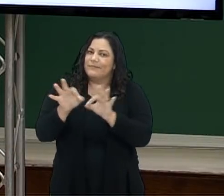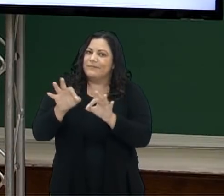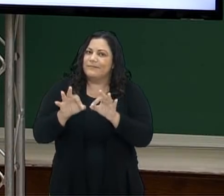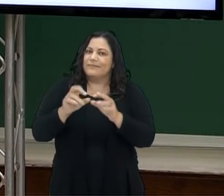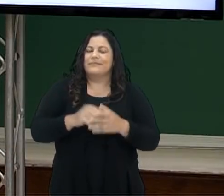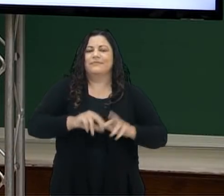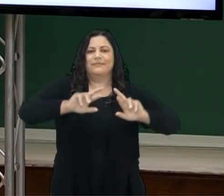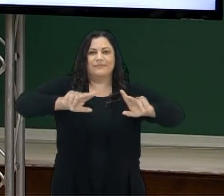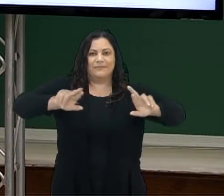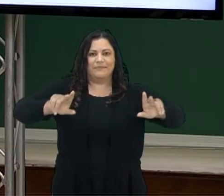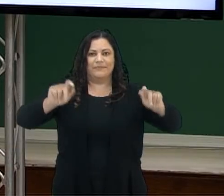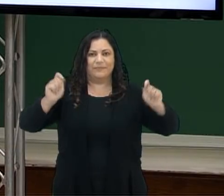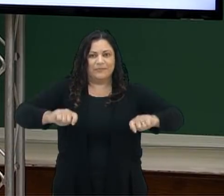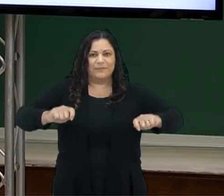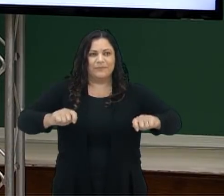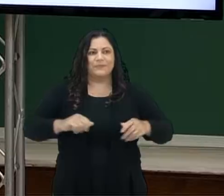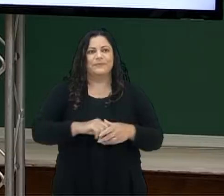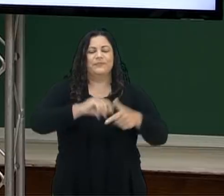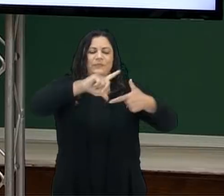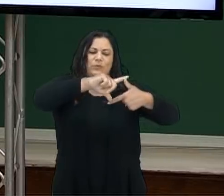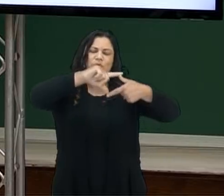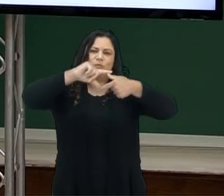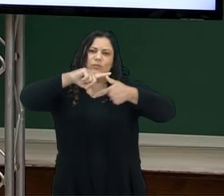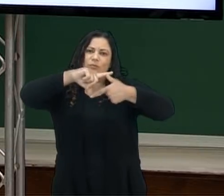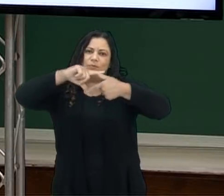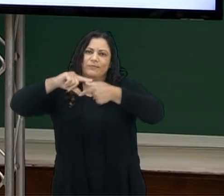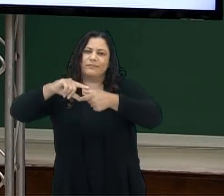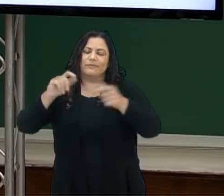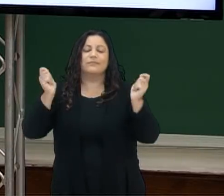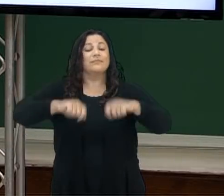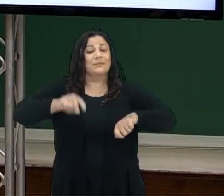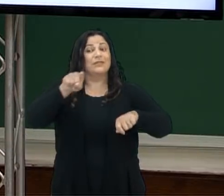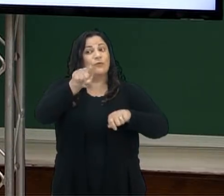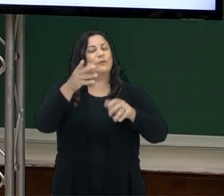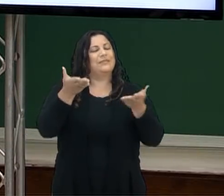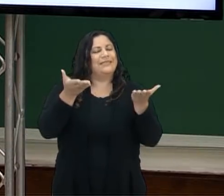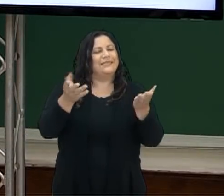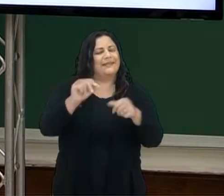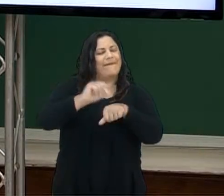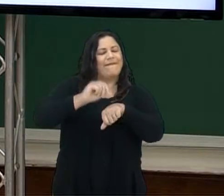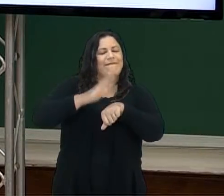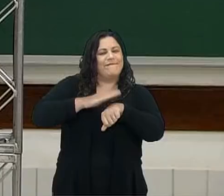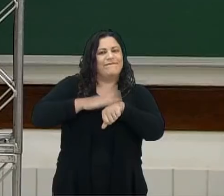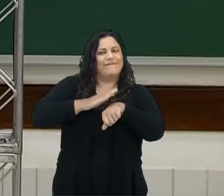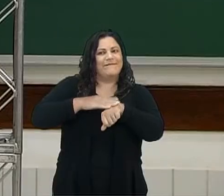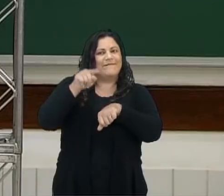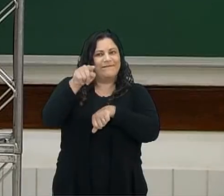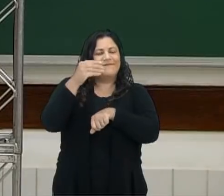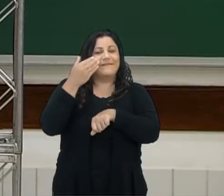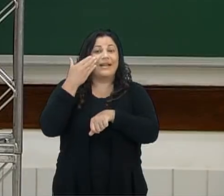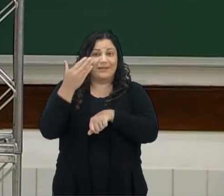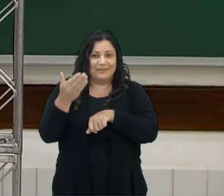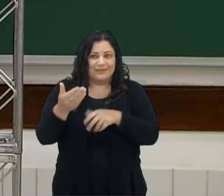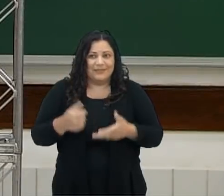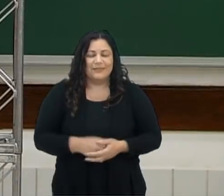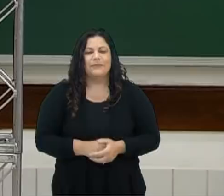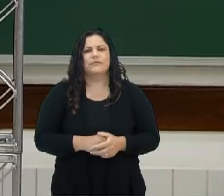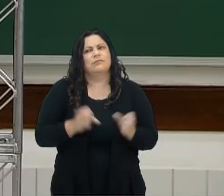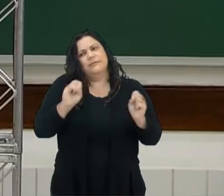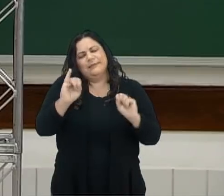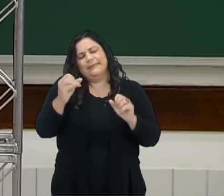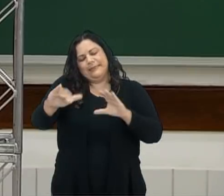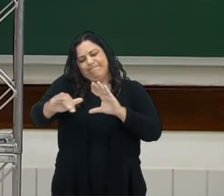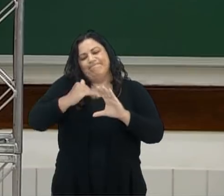Espero que vocês façam e que vocês mandem para os professores de vocês, vai ser um prazer ver o que vocês fizeram por aí. Se quiserem me mandar lá, eu vejo